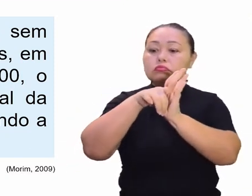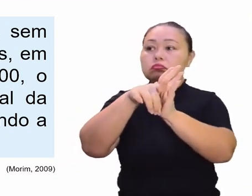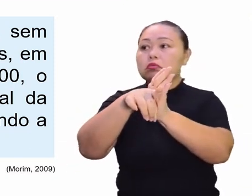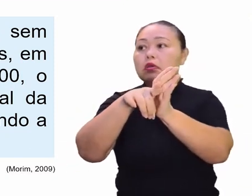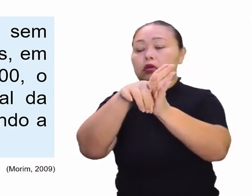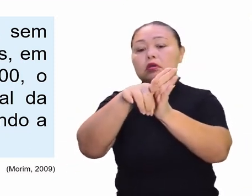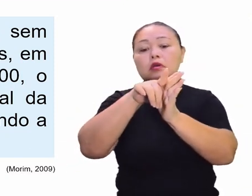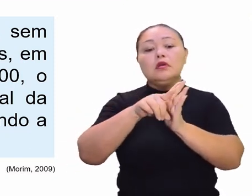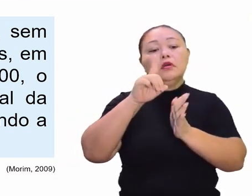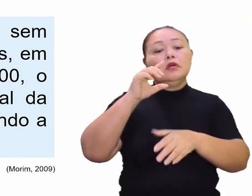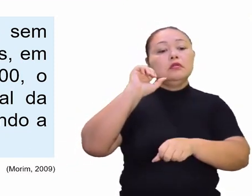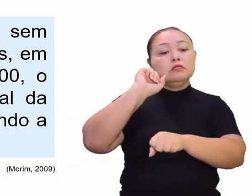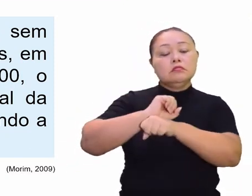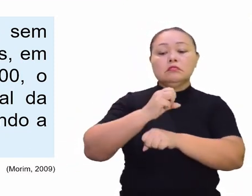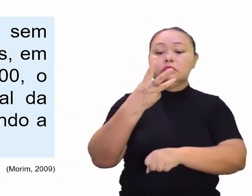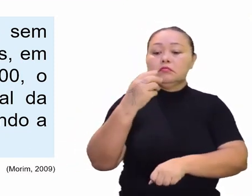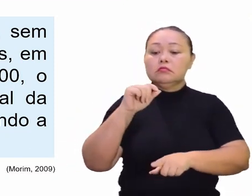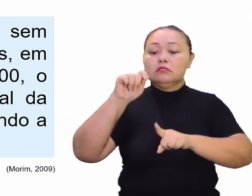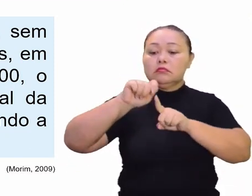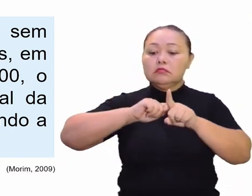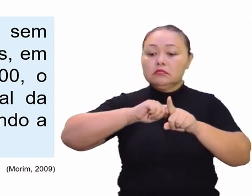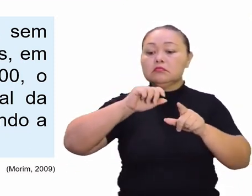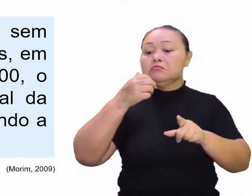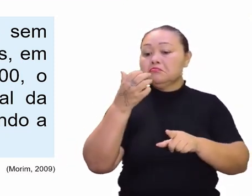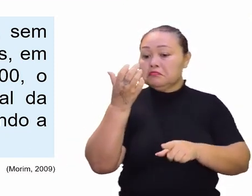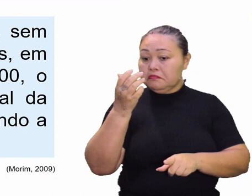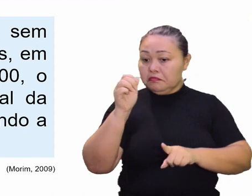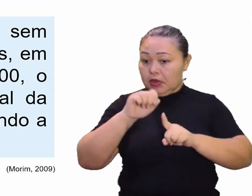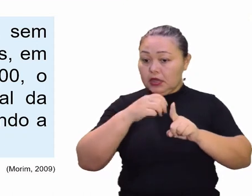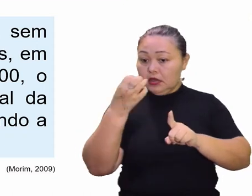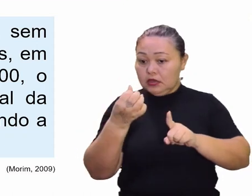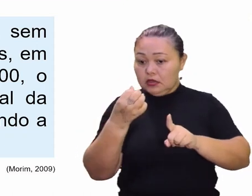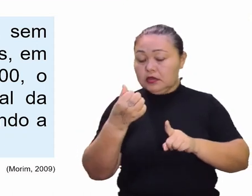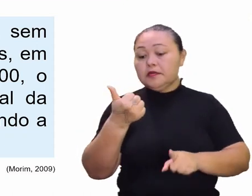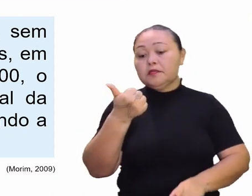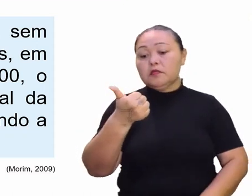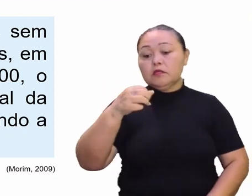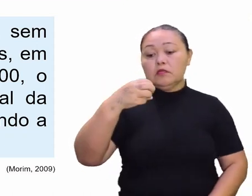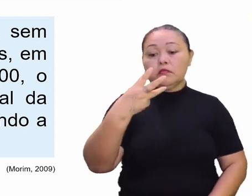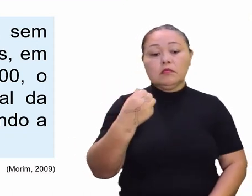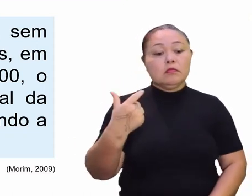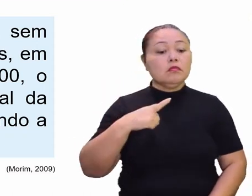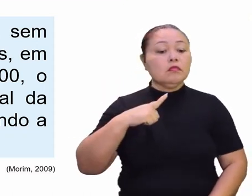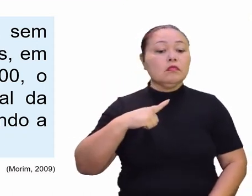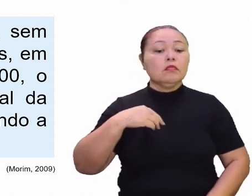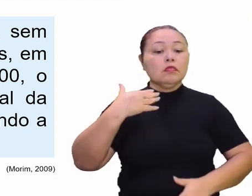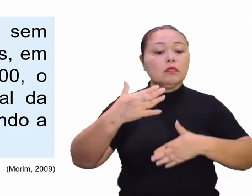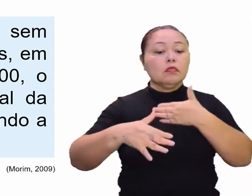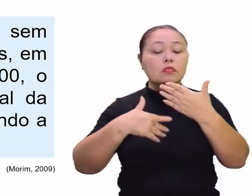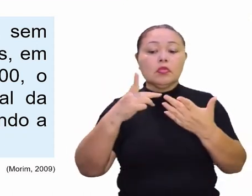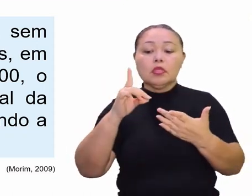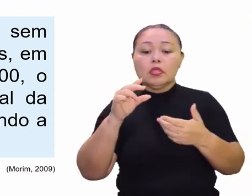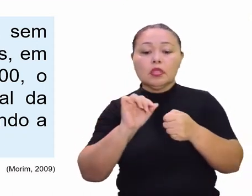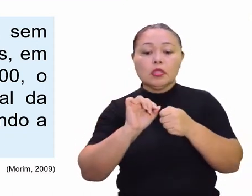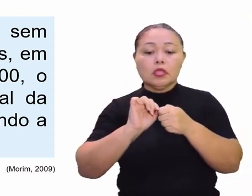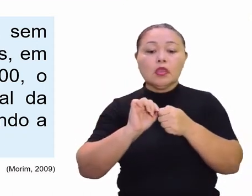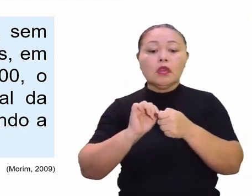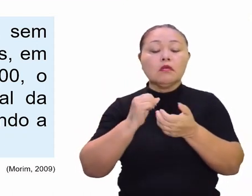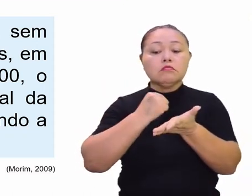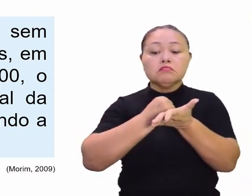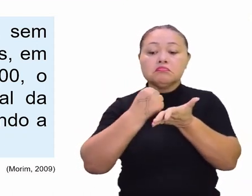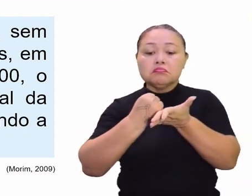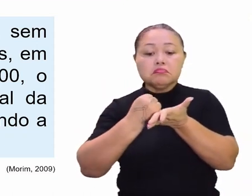mamoré em 30/6/31. Então, decorrido aí 10 dias do prazo contratual, sem a companhia retomar